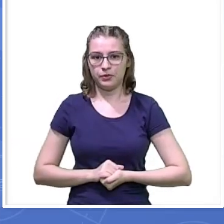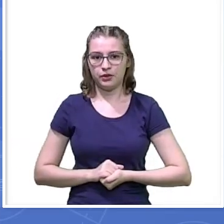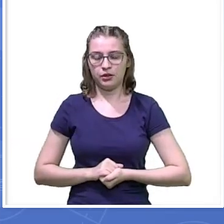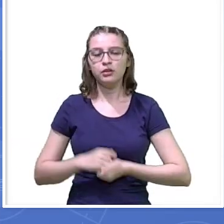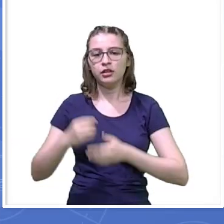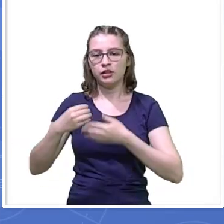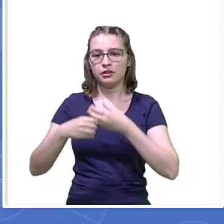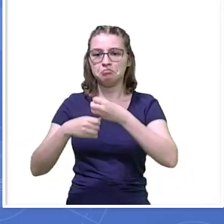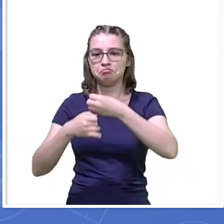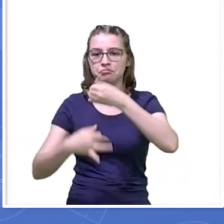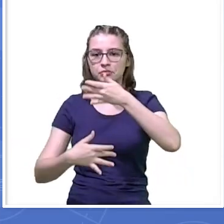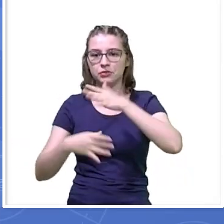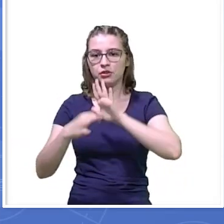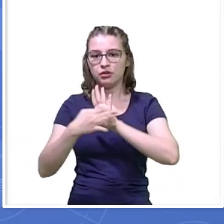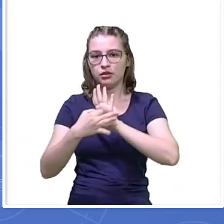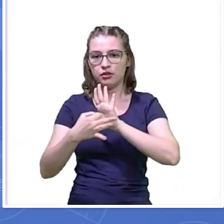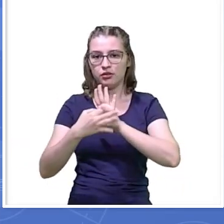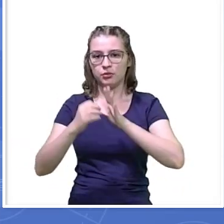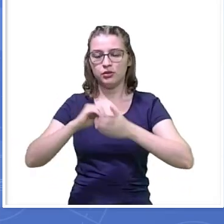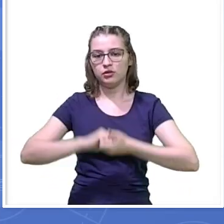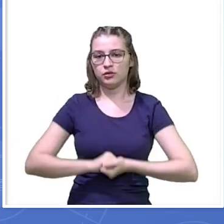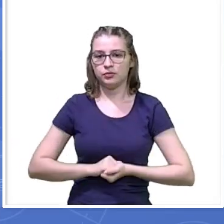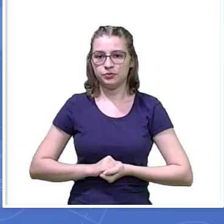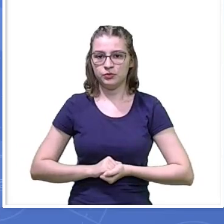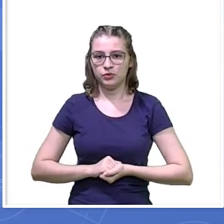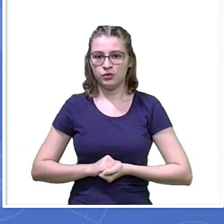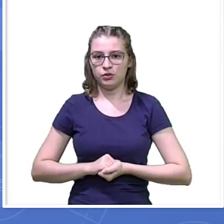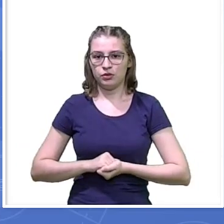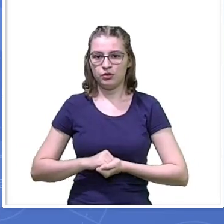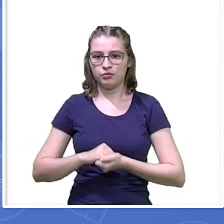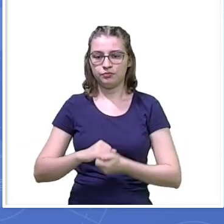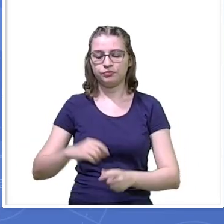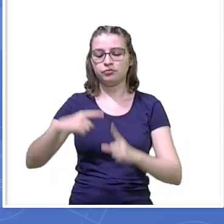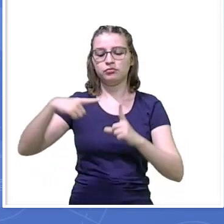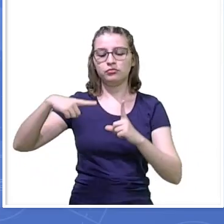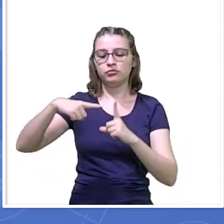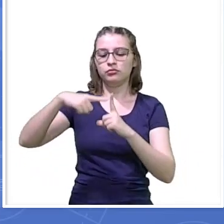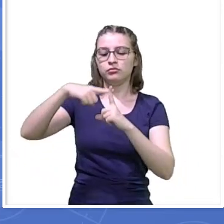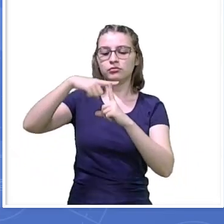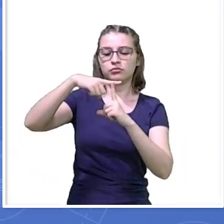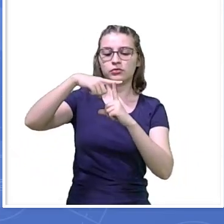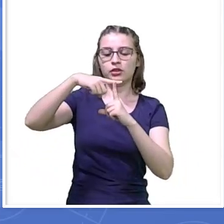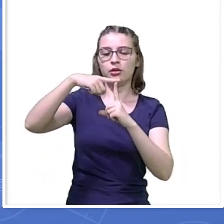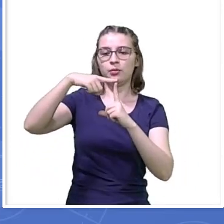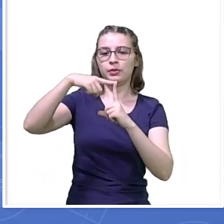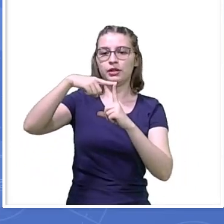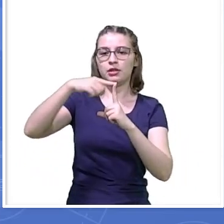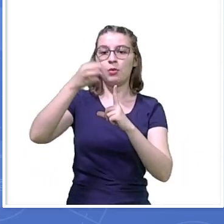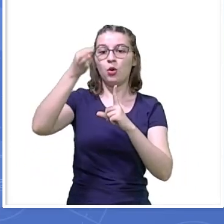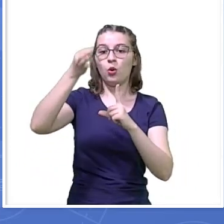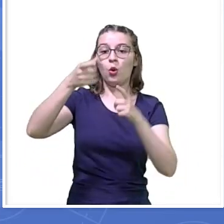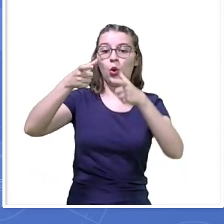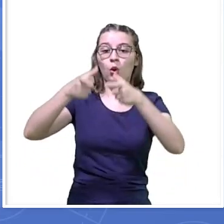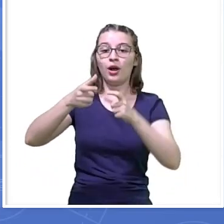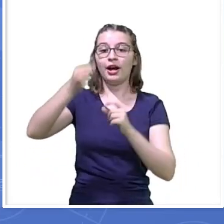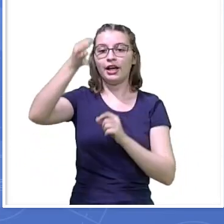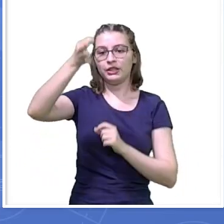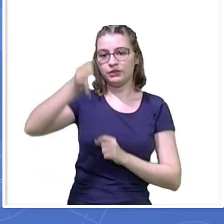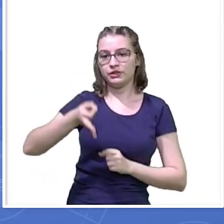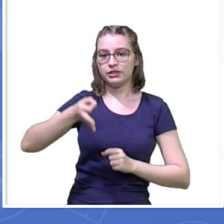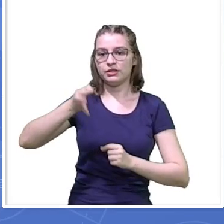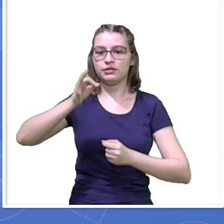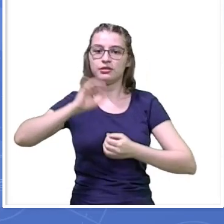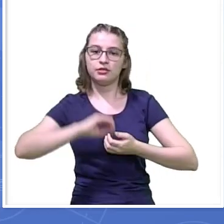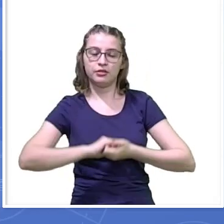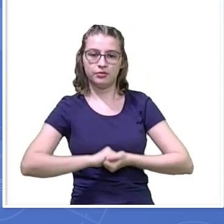né? Aquilo que a gente falou. 2 informações, uma horizontal e uma vertical, para localizar a latitude e a longitude exata de um ponto